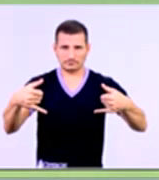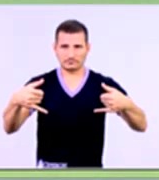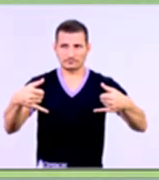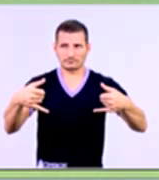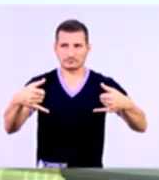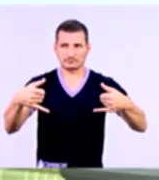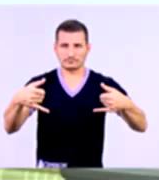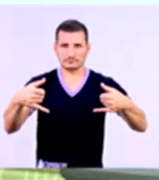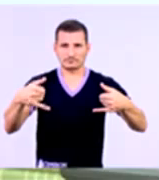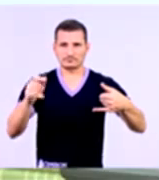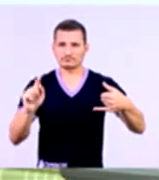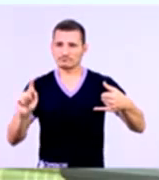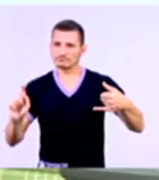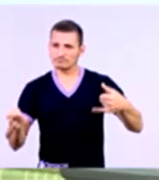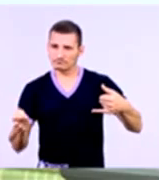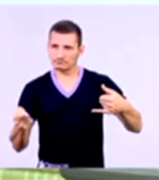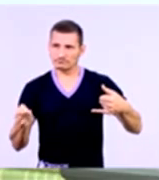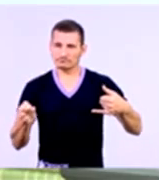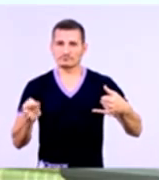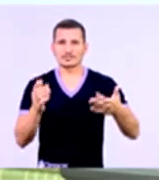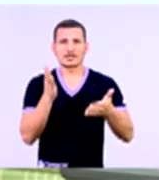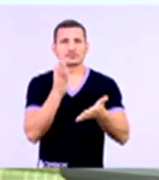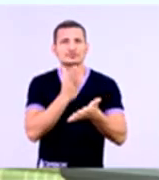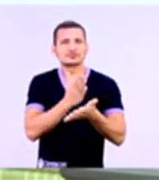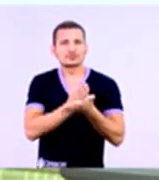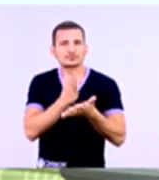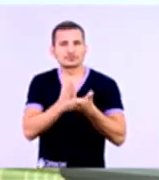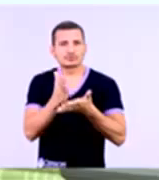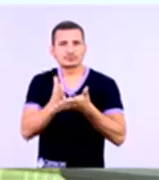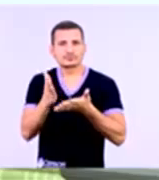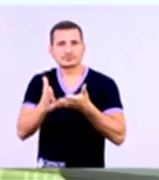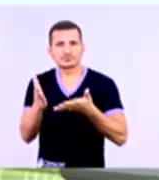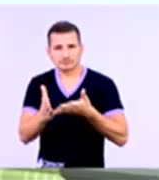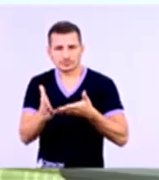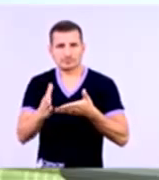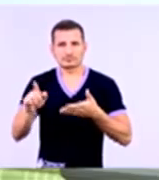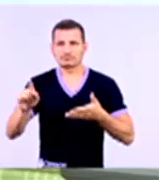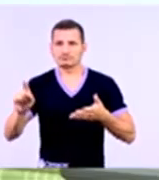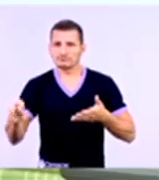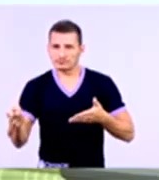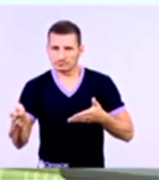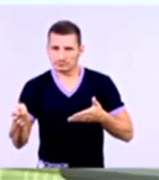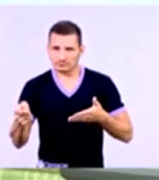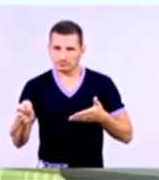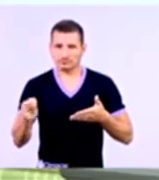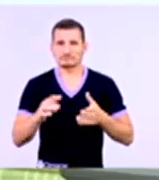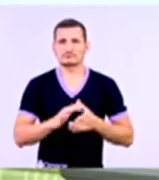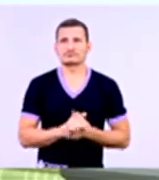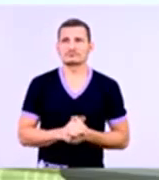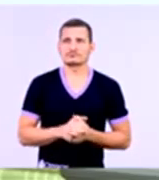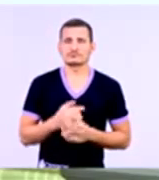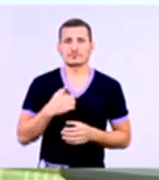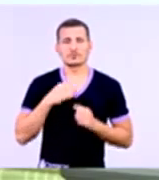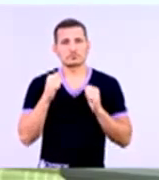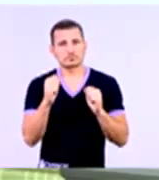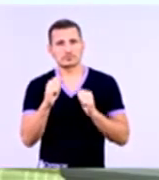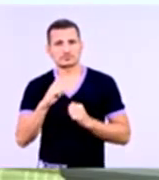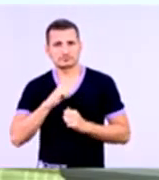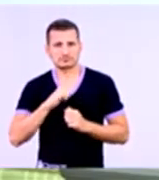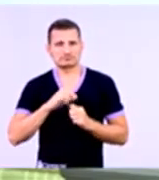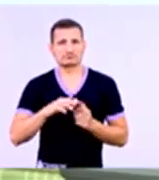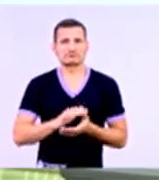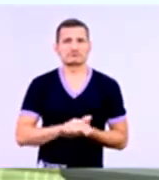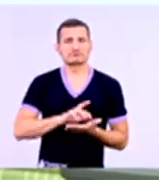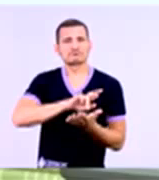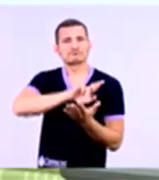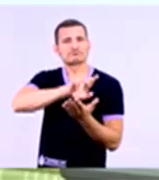ou divide as cadeias de informação e a vírgula separa um conjunto de cadeias. Eu posso então ter diversos